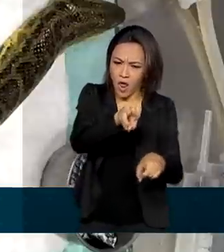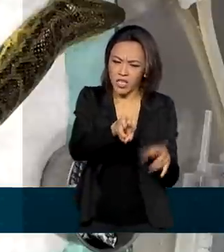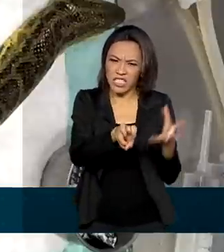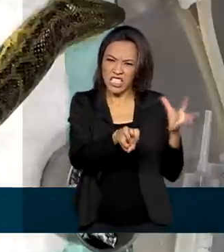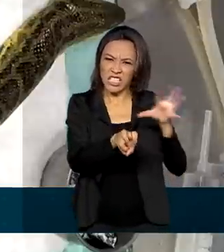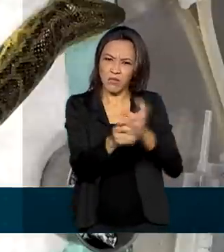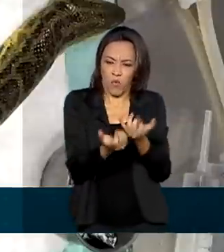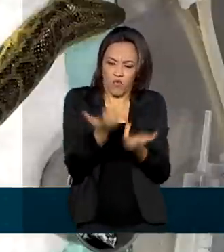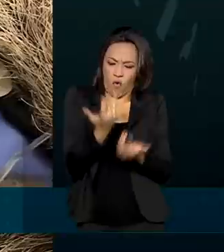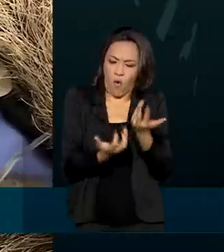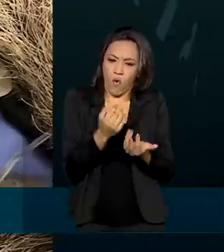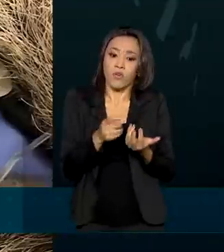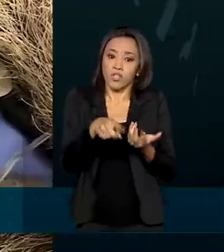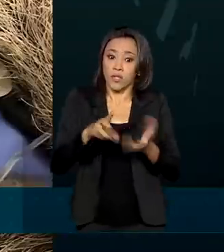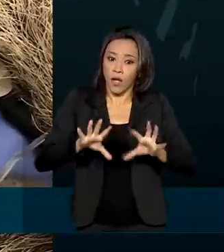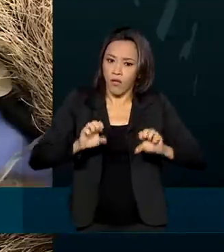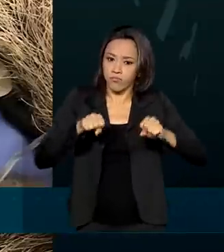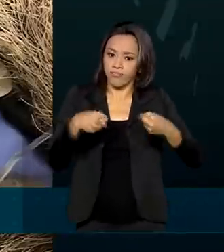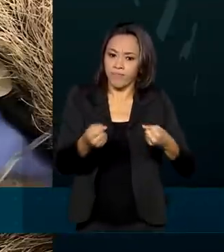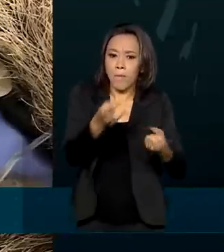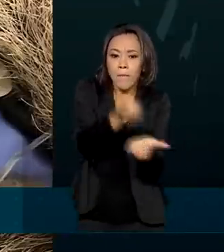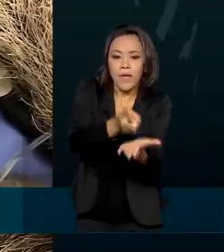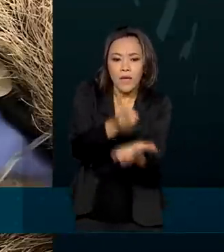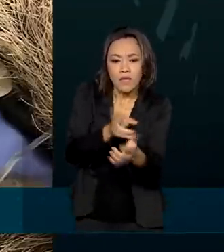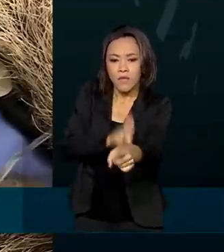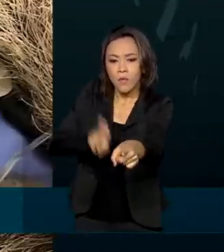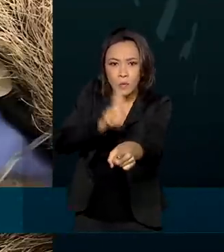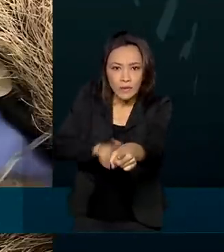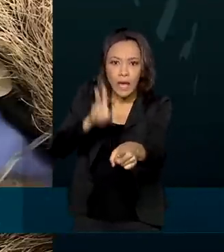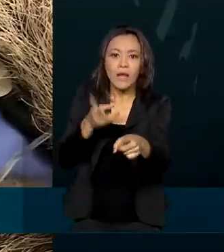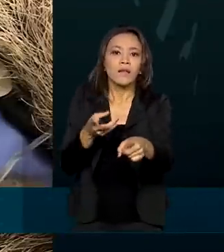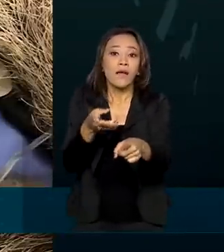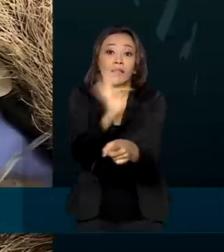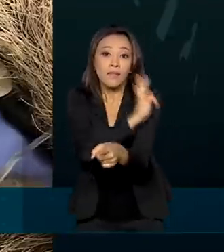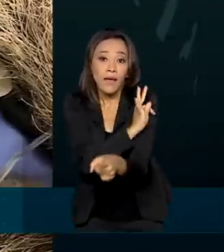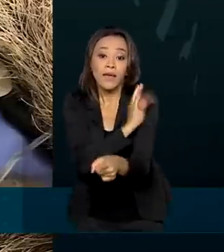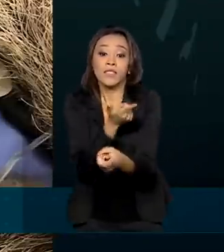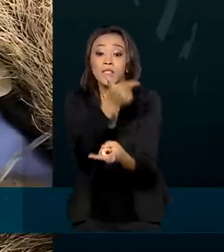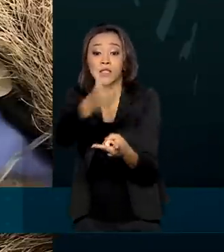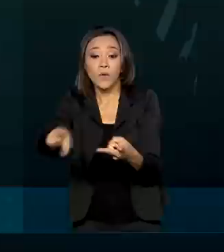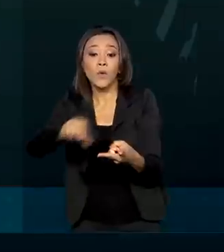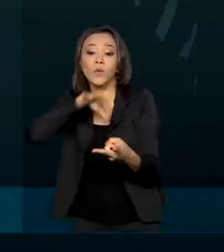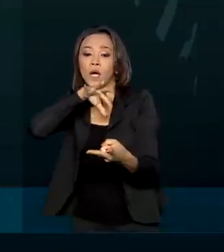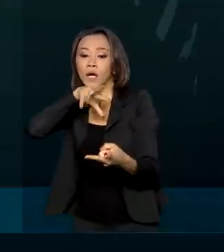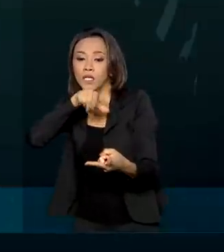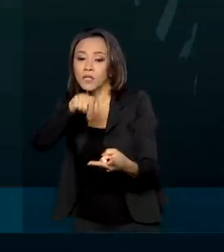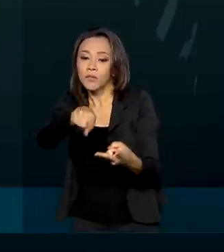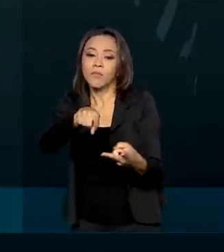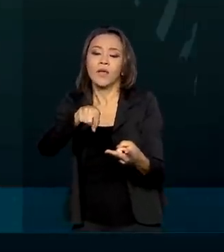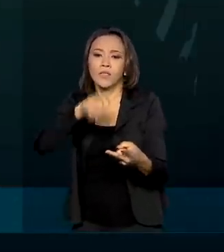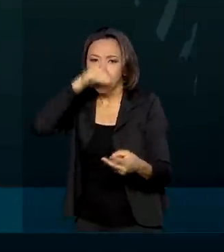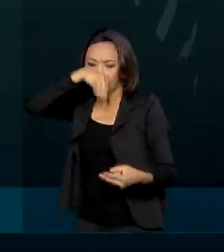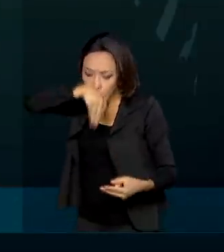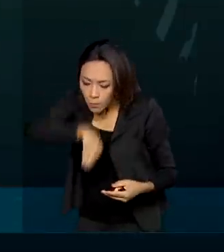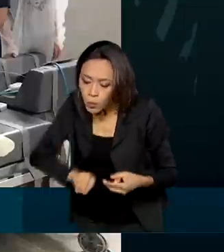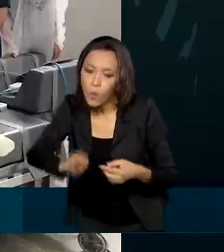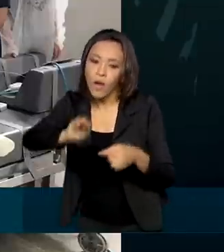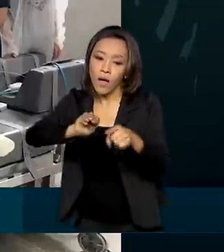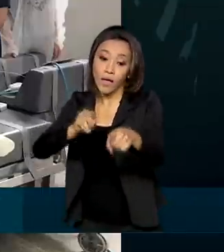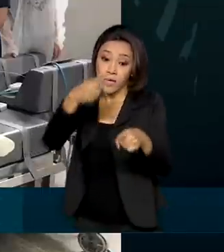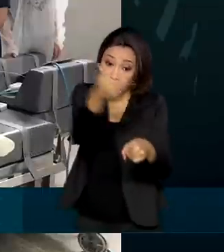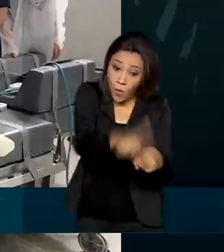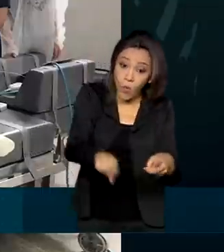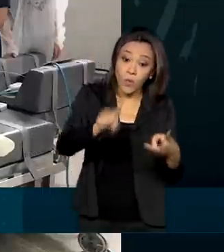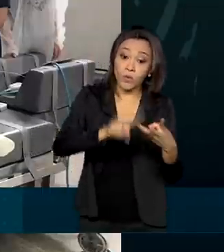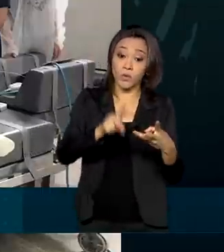já está em recuperação. O mesmo processo foi aplicado na pata de um tamanduá bandeira, neste veado catingueiro, e